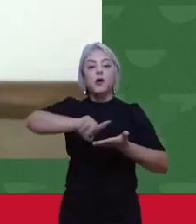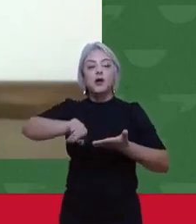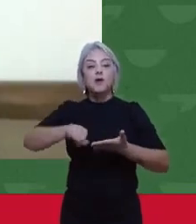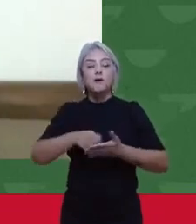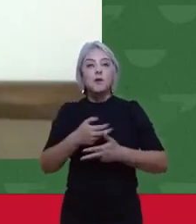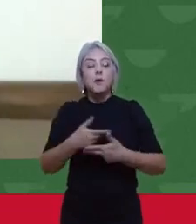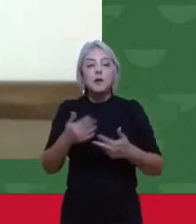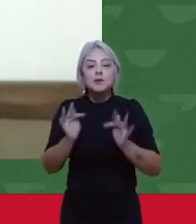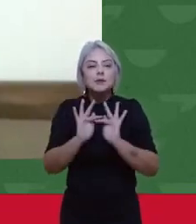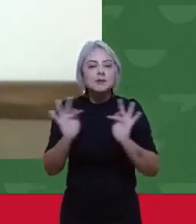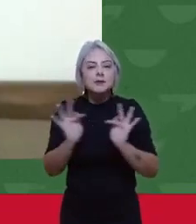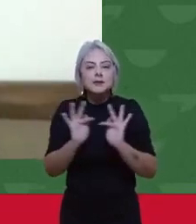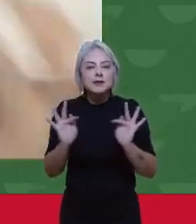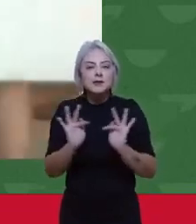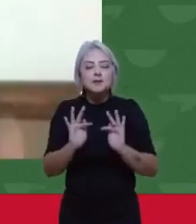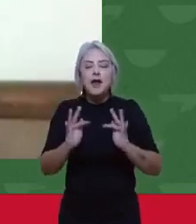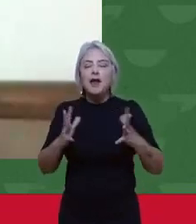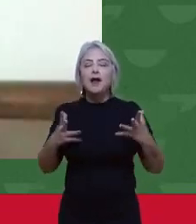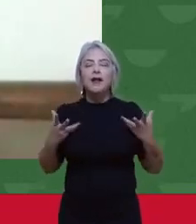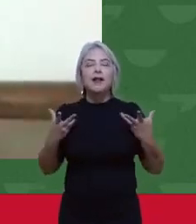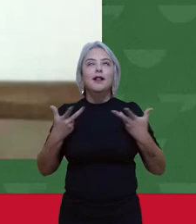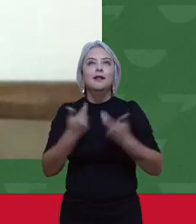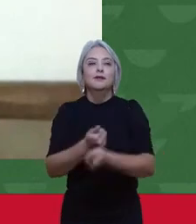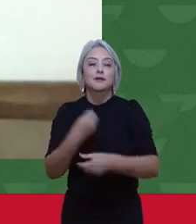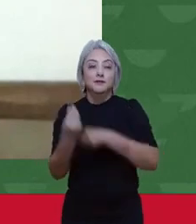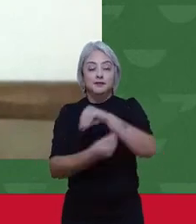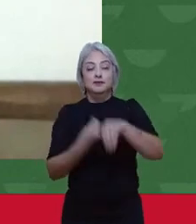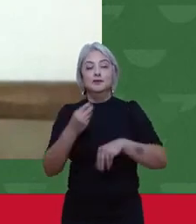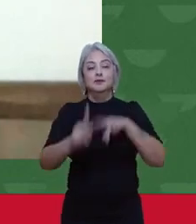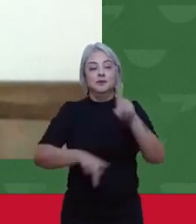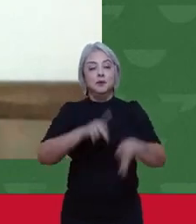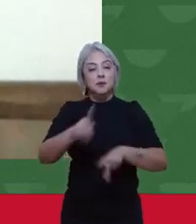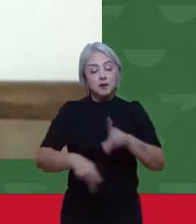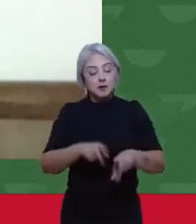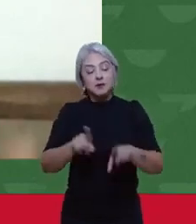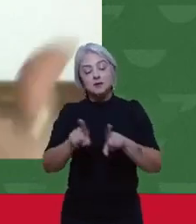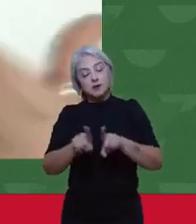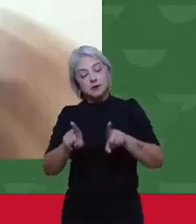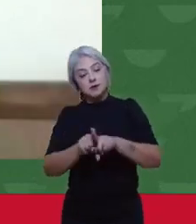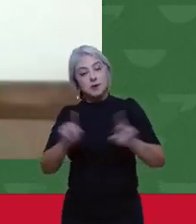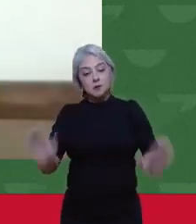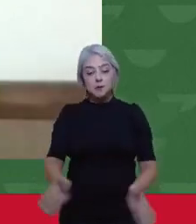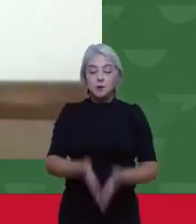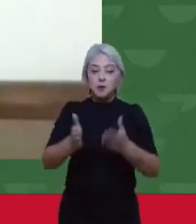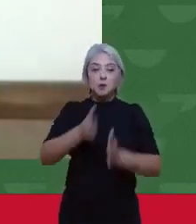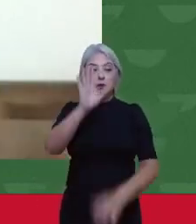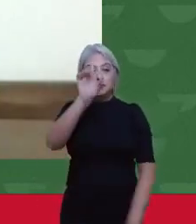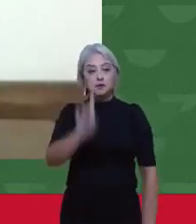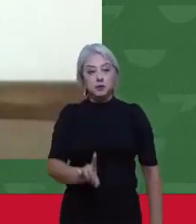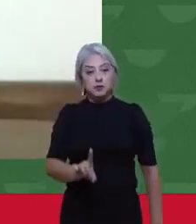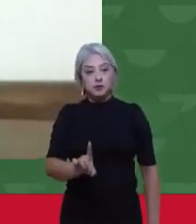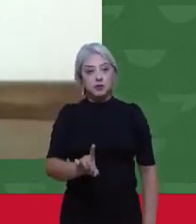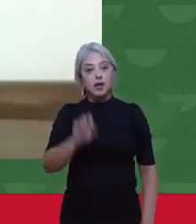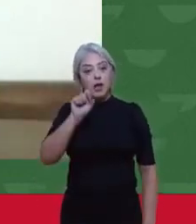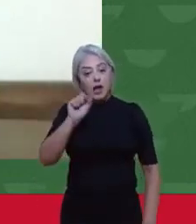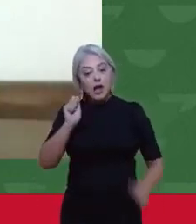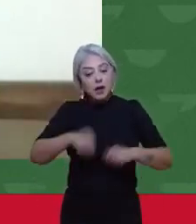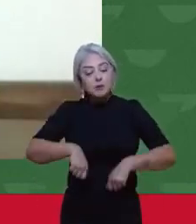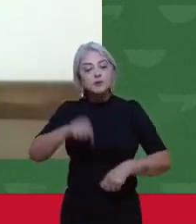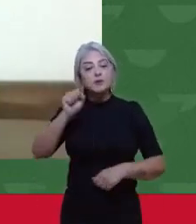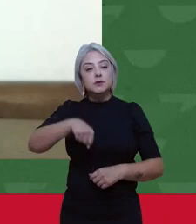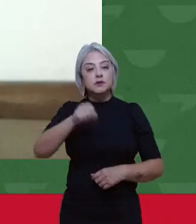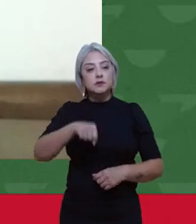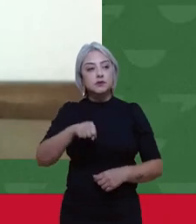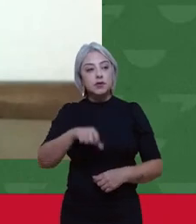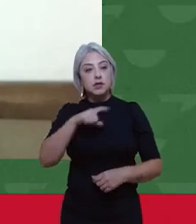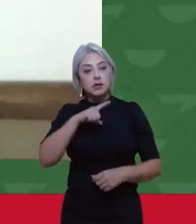coisa simples, porém incrível, que envolvia toda a população e, ao mesmo tempo, promovia direitos. Então, é possível, sim,